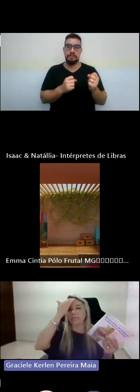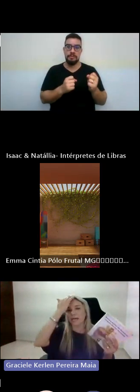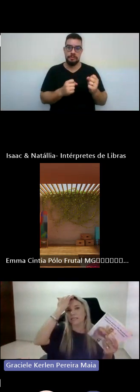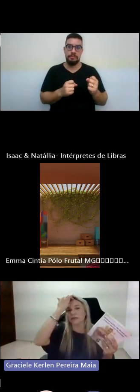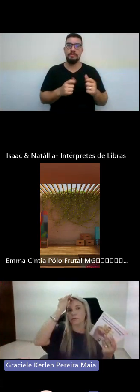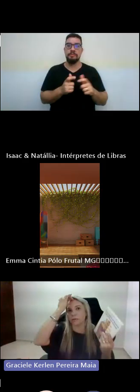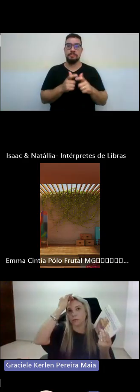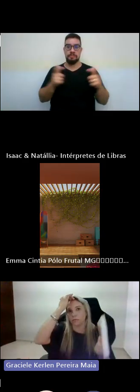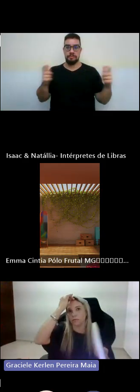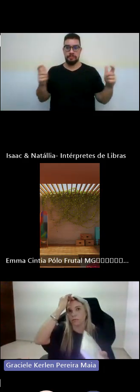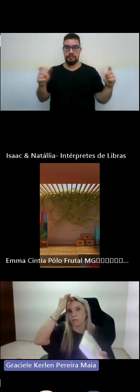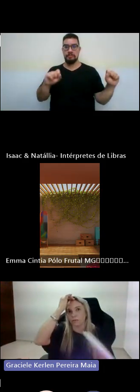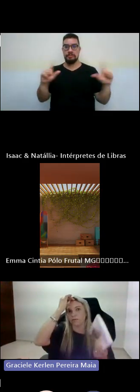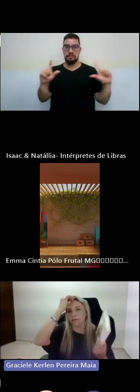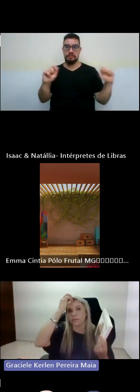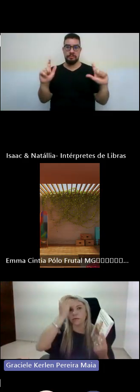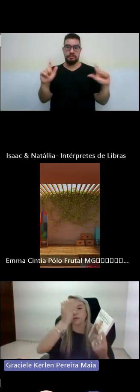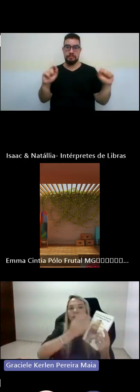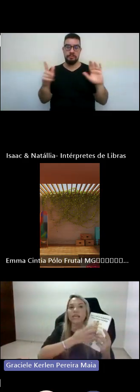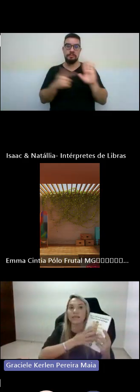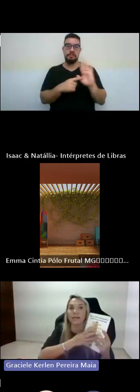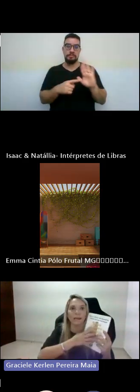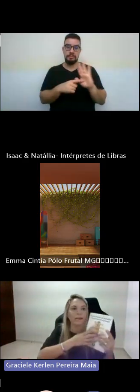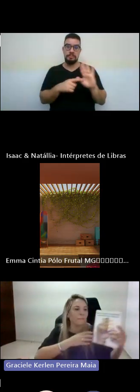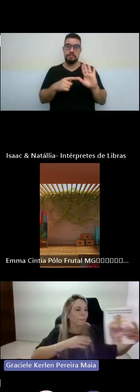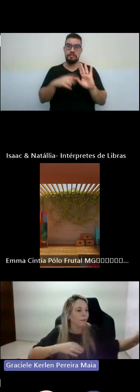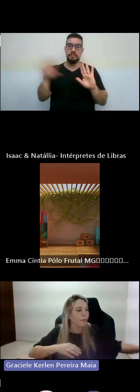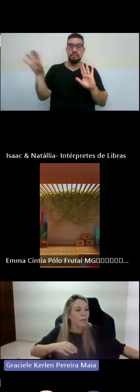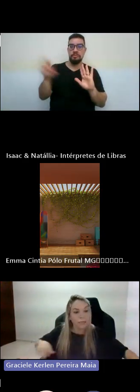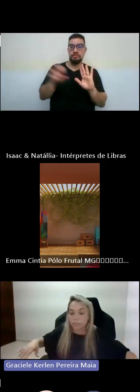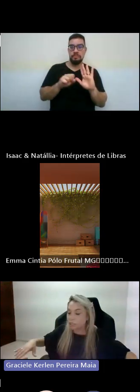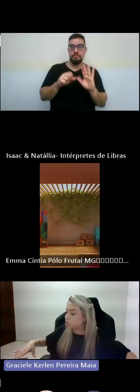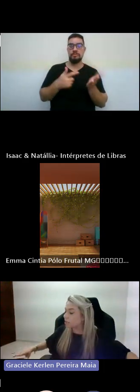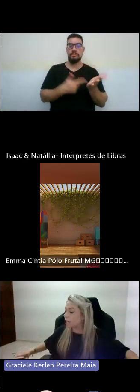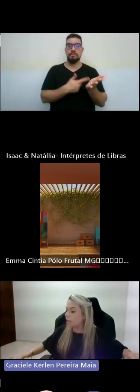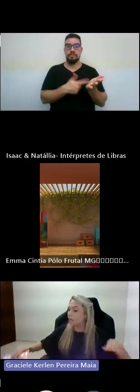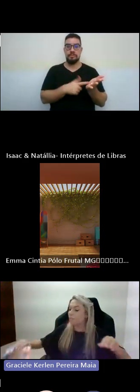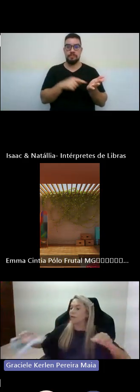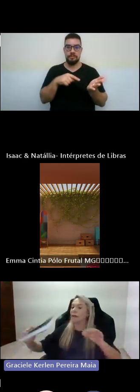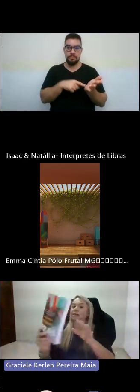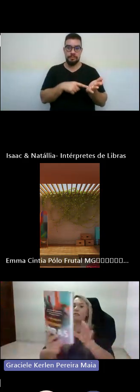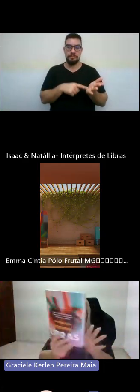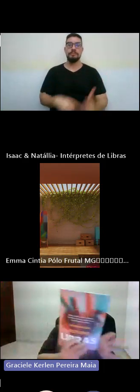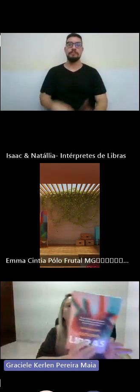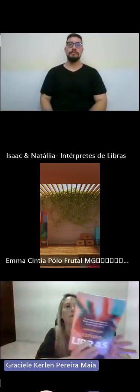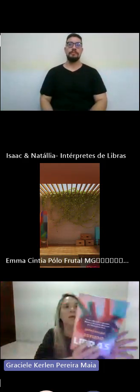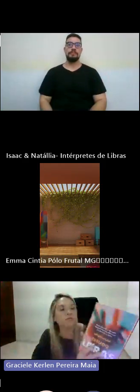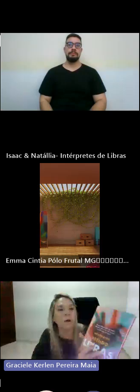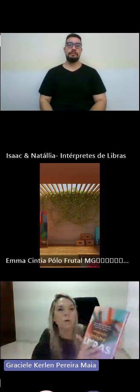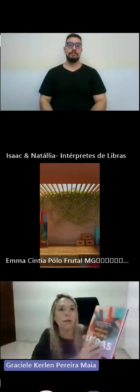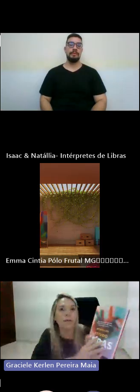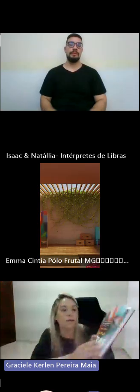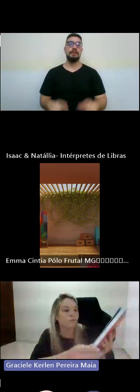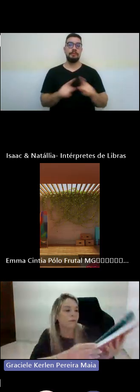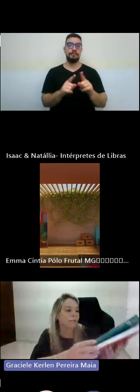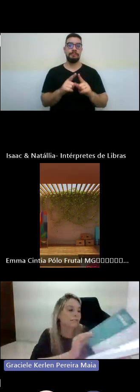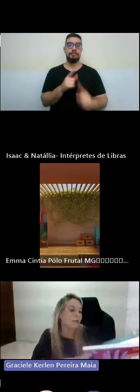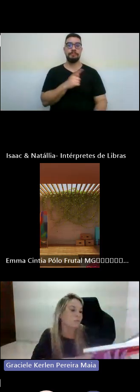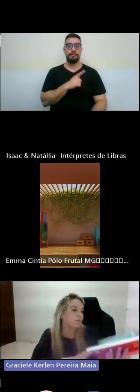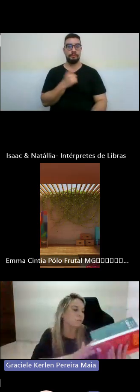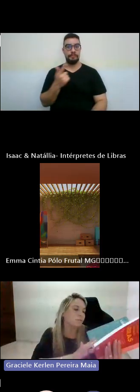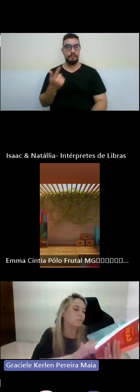dos slides que eu estou mostrando para vocês, eu retirei dele. E a gente tem esse daqui, que ele